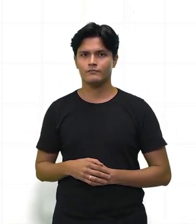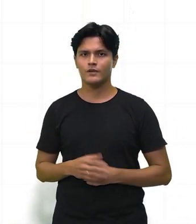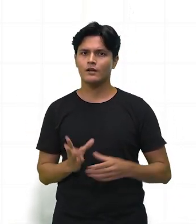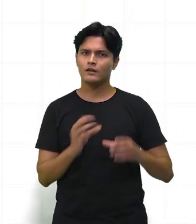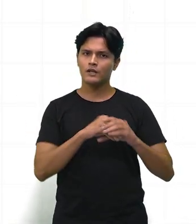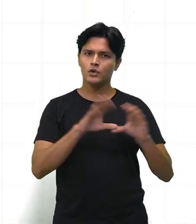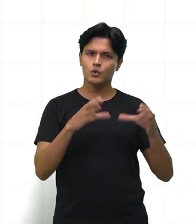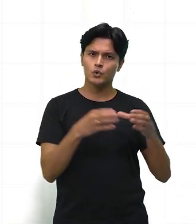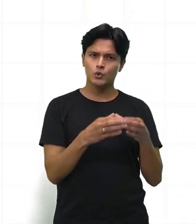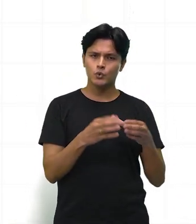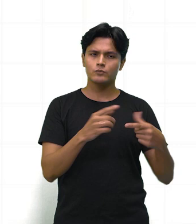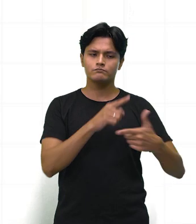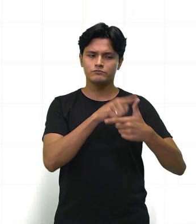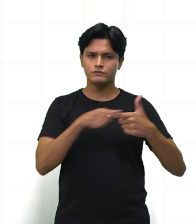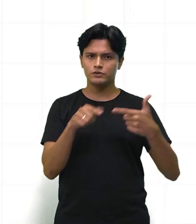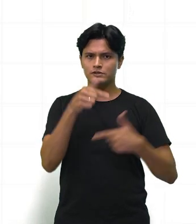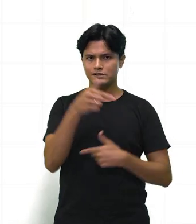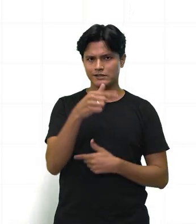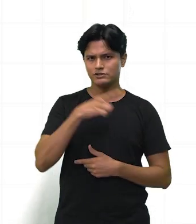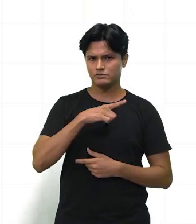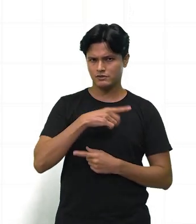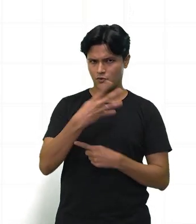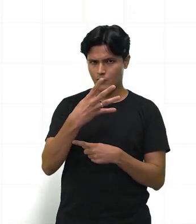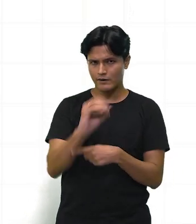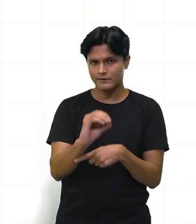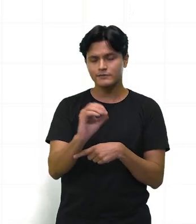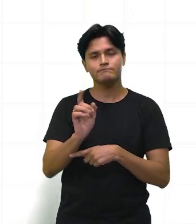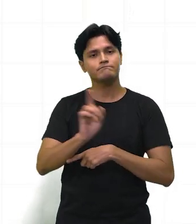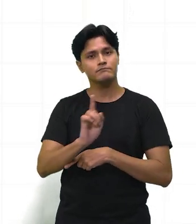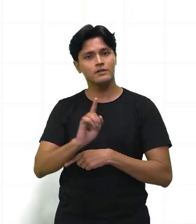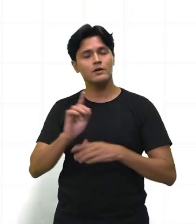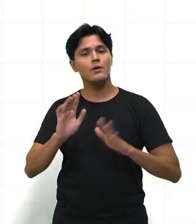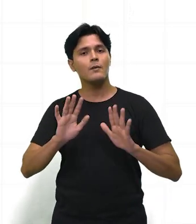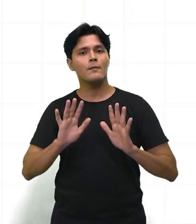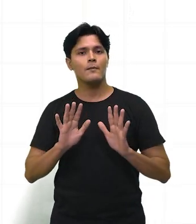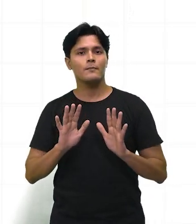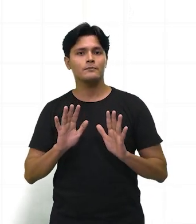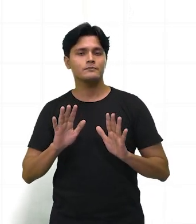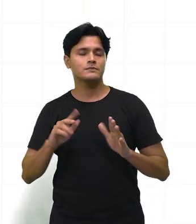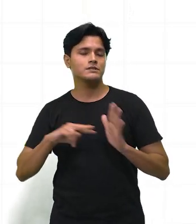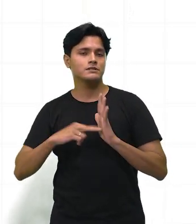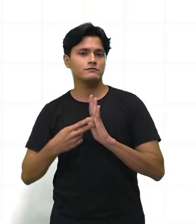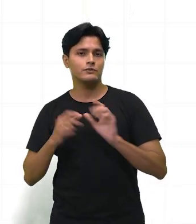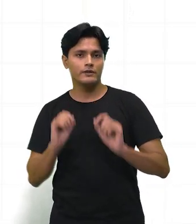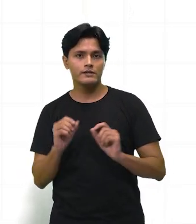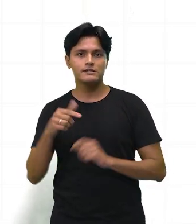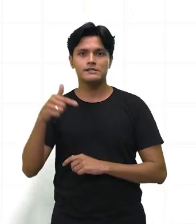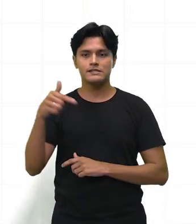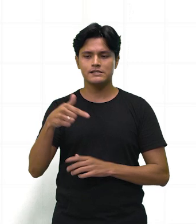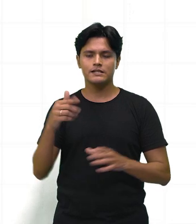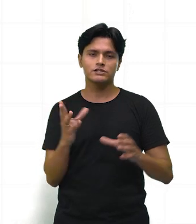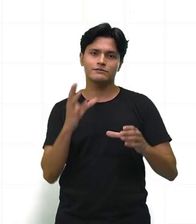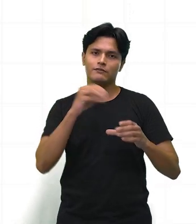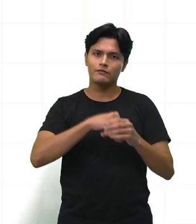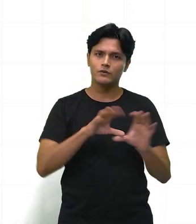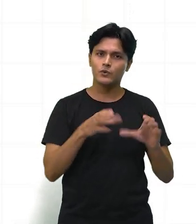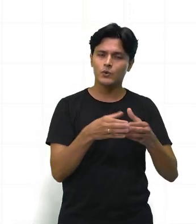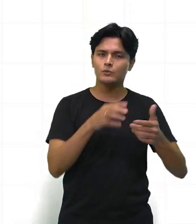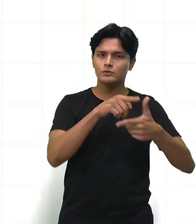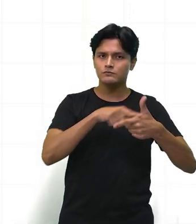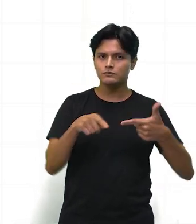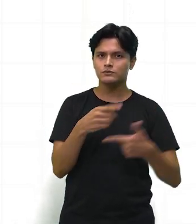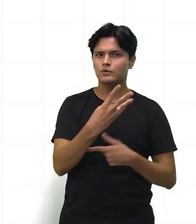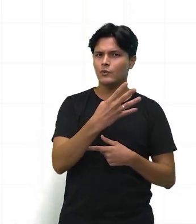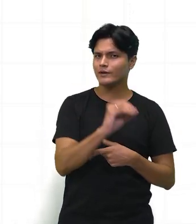7. Olha lá, isso já tem um sinal, significa que o 7 não é divisor de 40. Por quê?